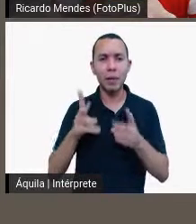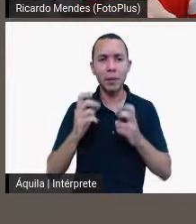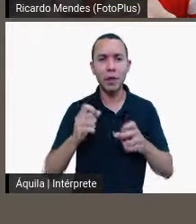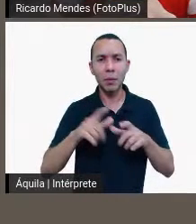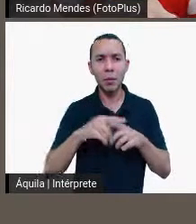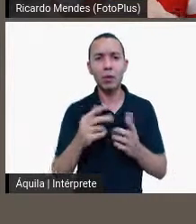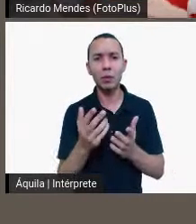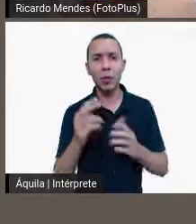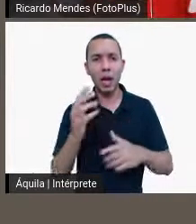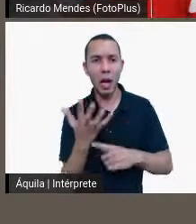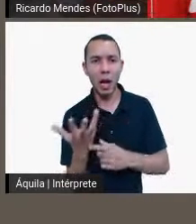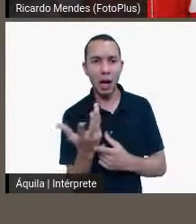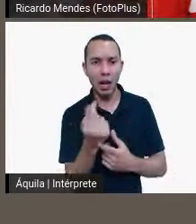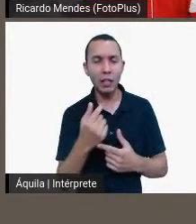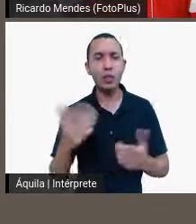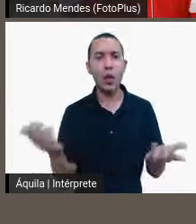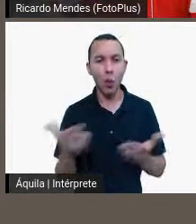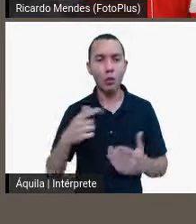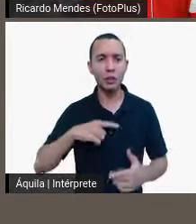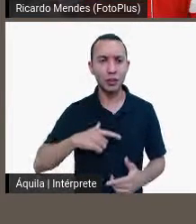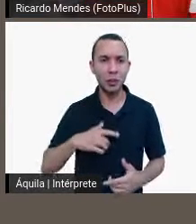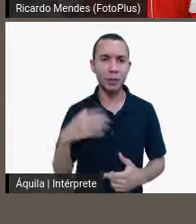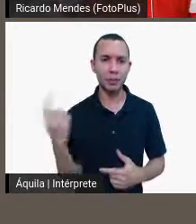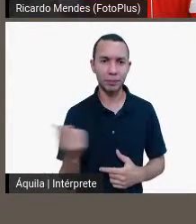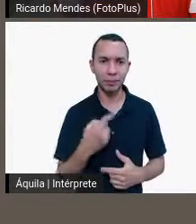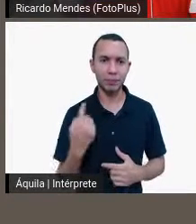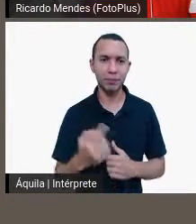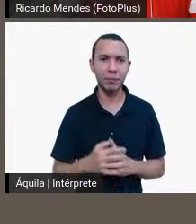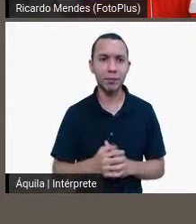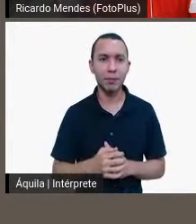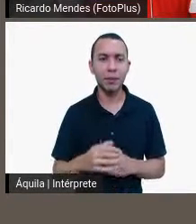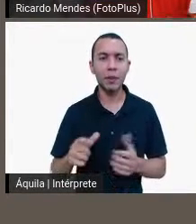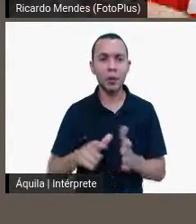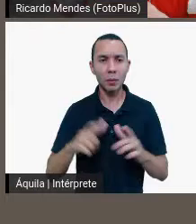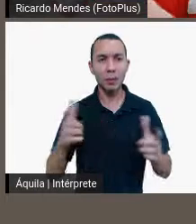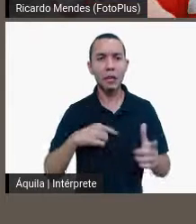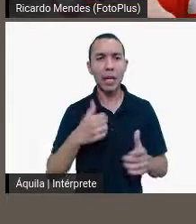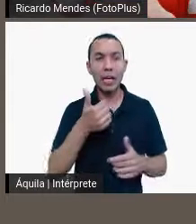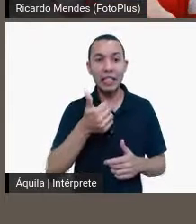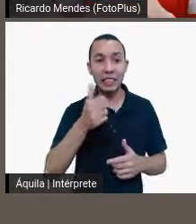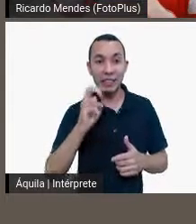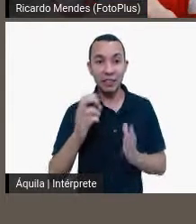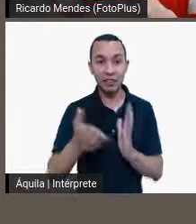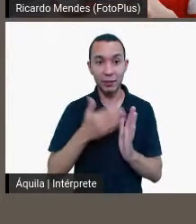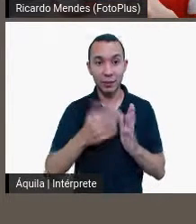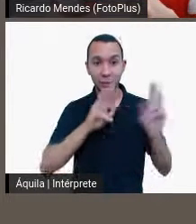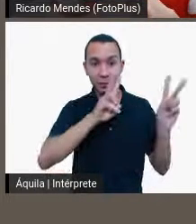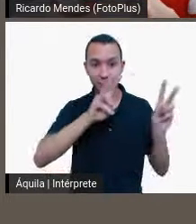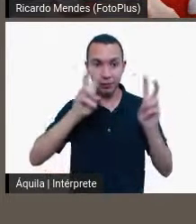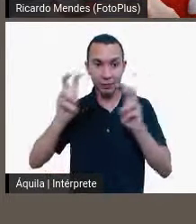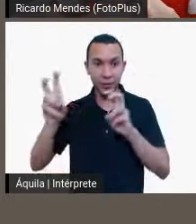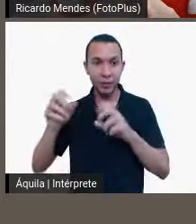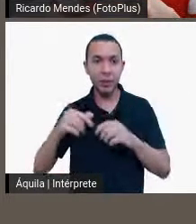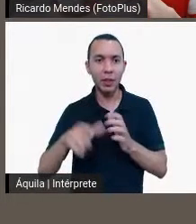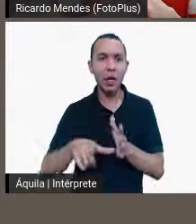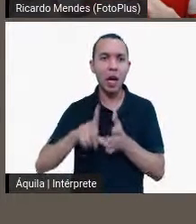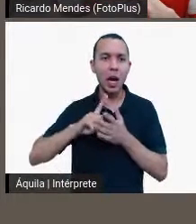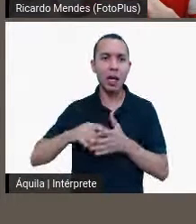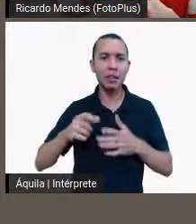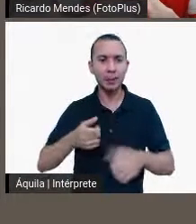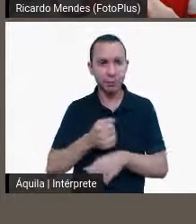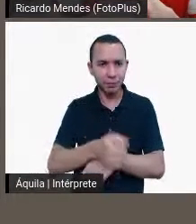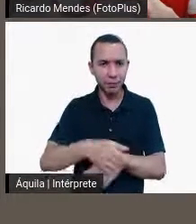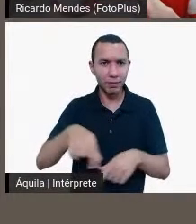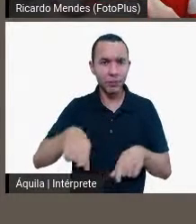que se estabelece entre nós. O plano geral apresenta 15 capítulos que cobrem o tema a partir do período pré-colonial e estende-se até a